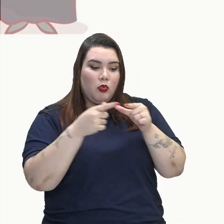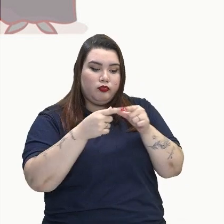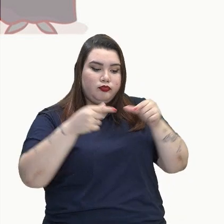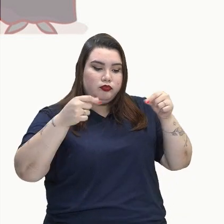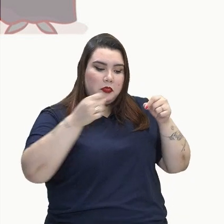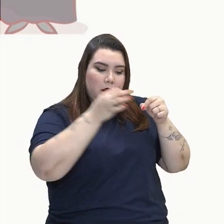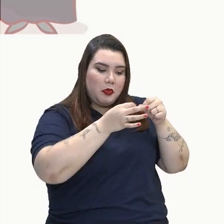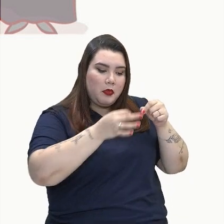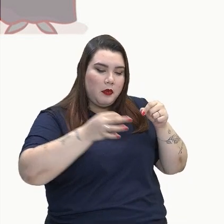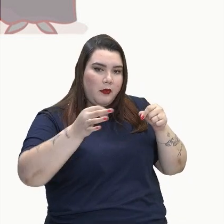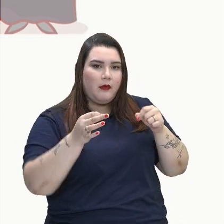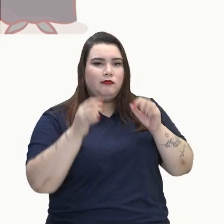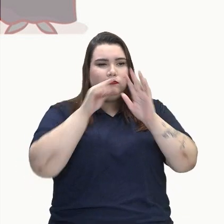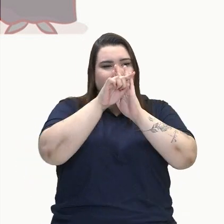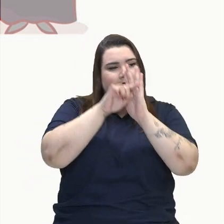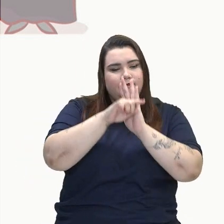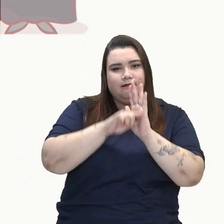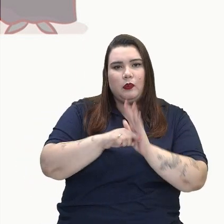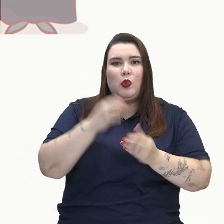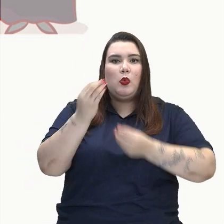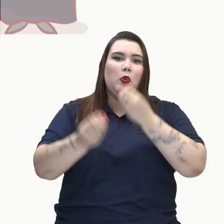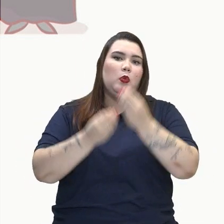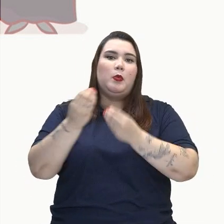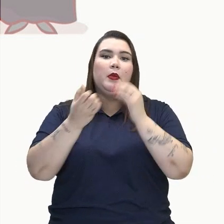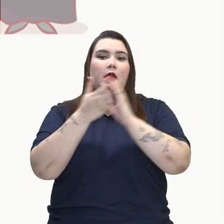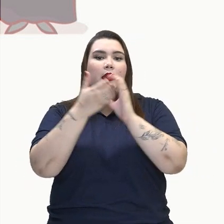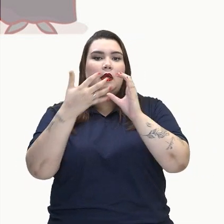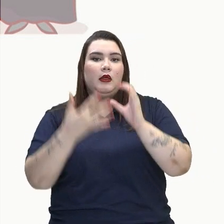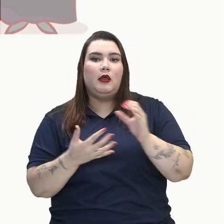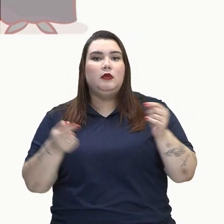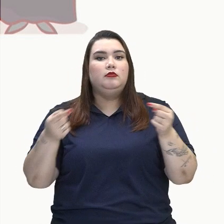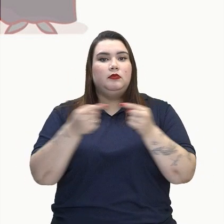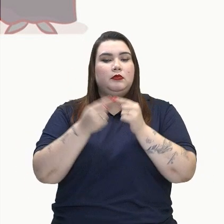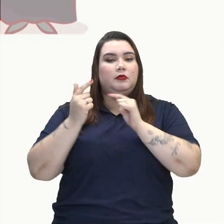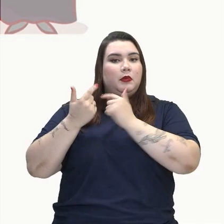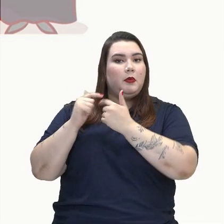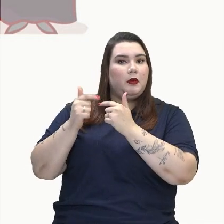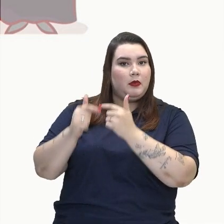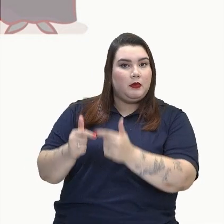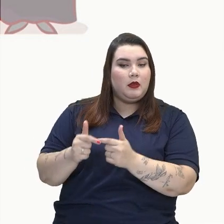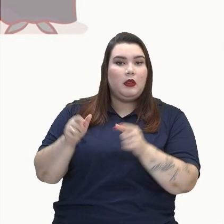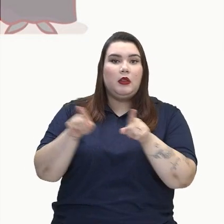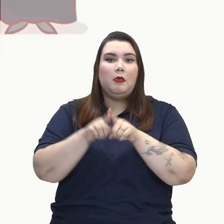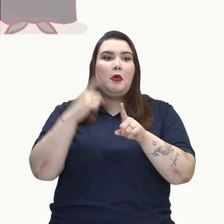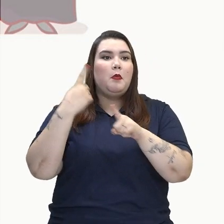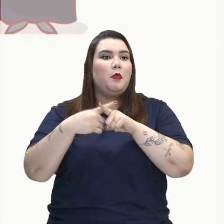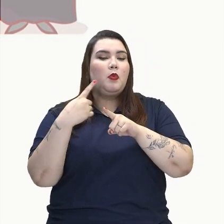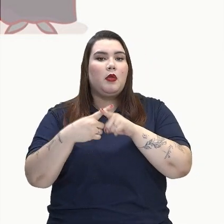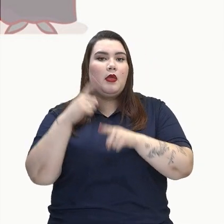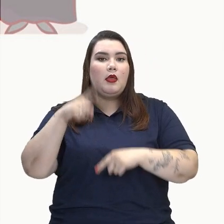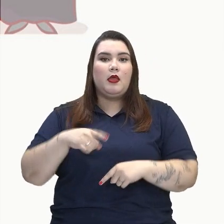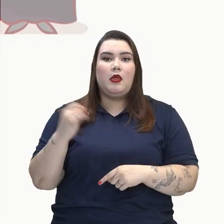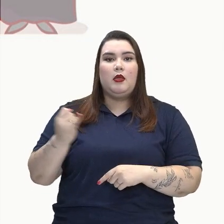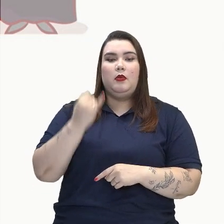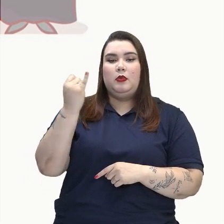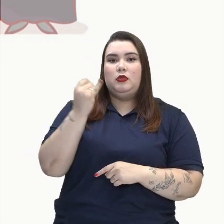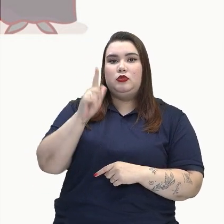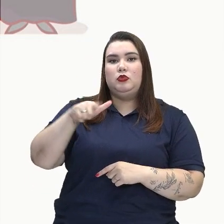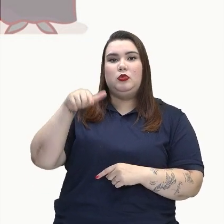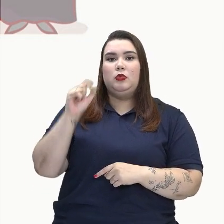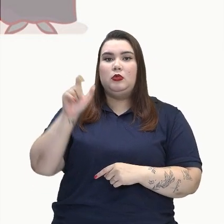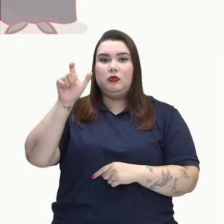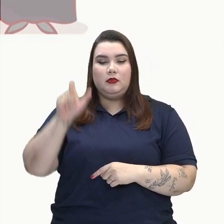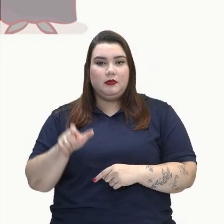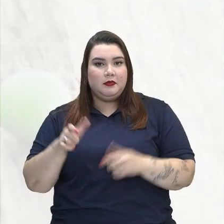fazer essas observações de como as características eram transmitidas. E por que foi tão importante essa escolha do Mendel?